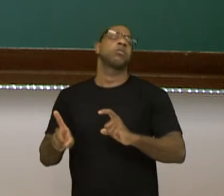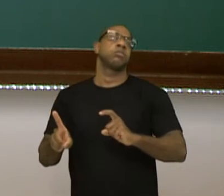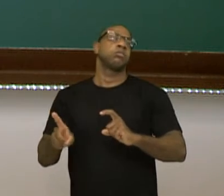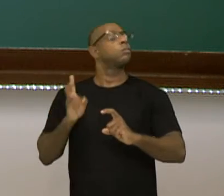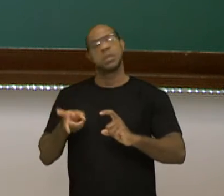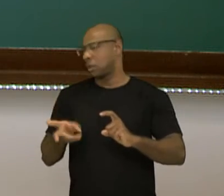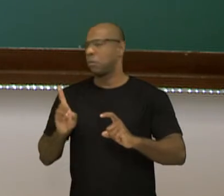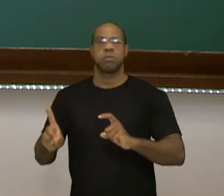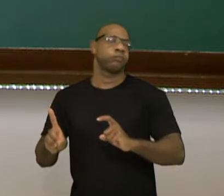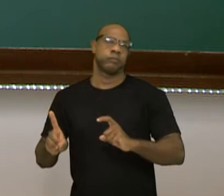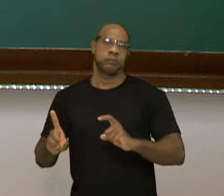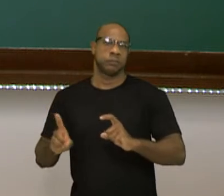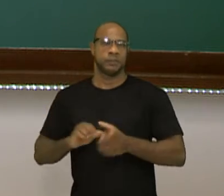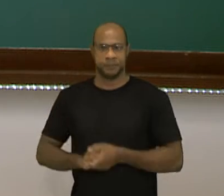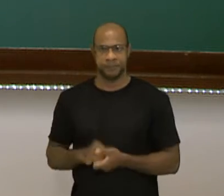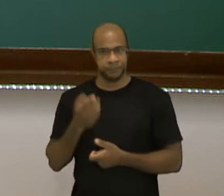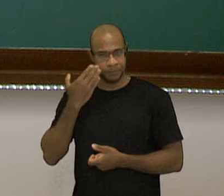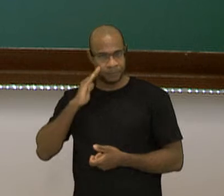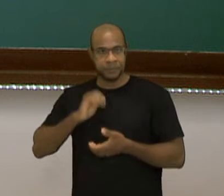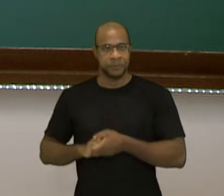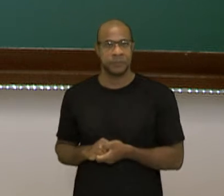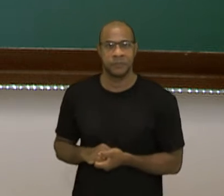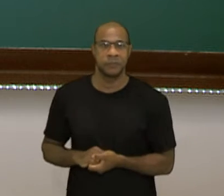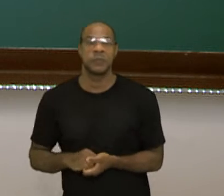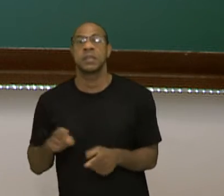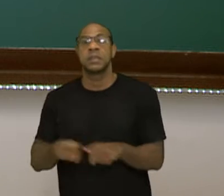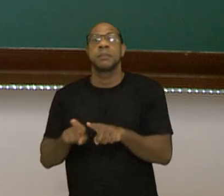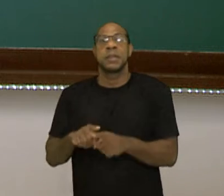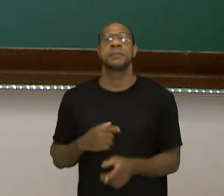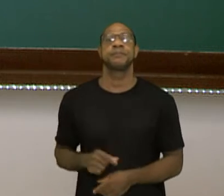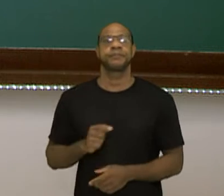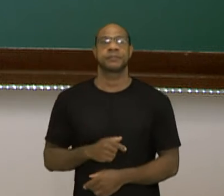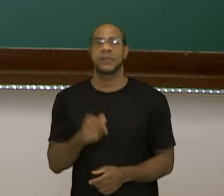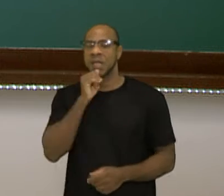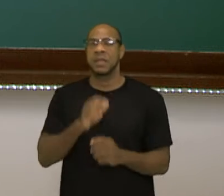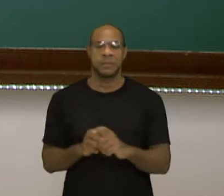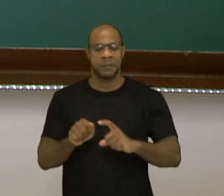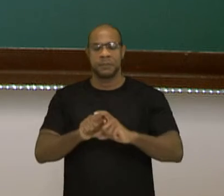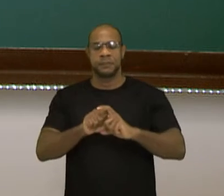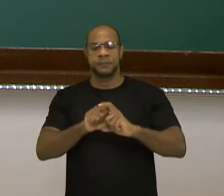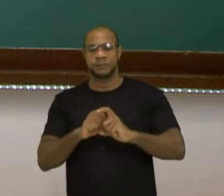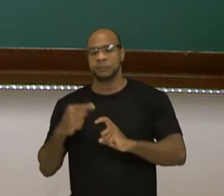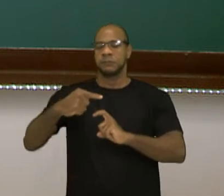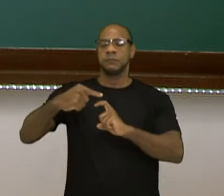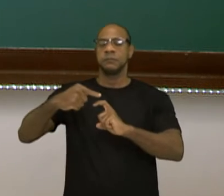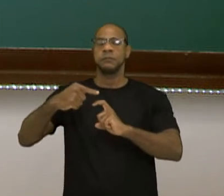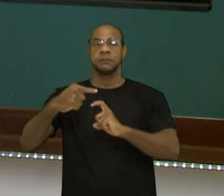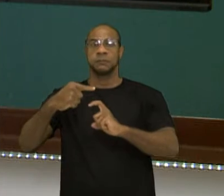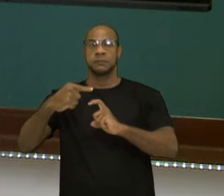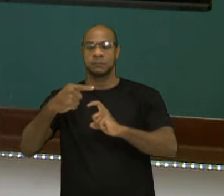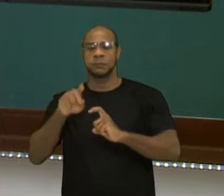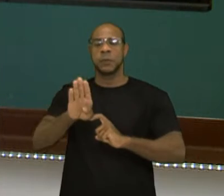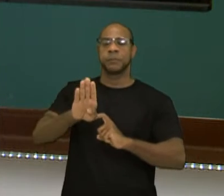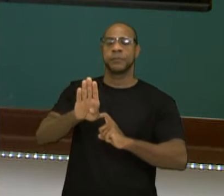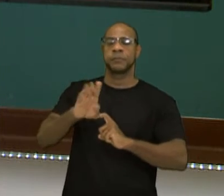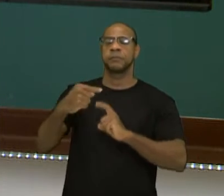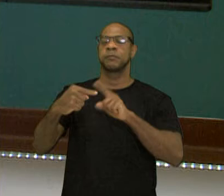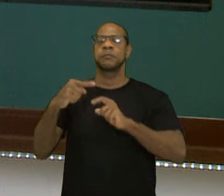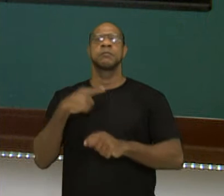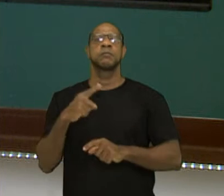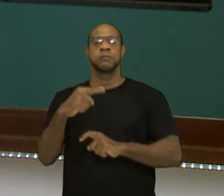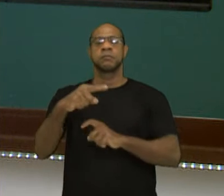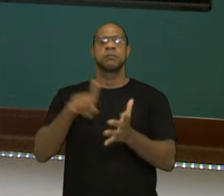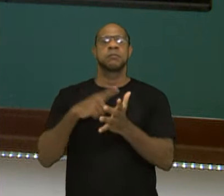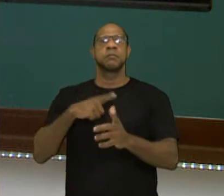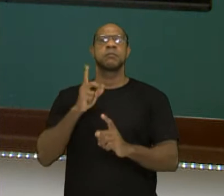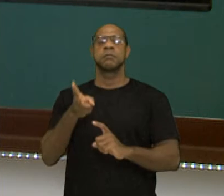vai dar sempre 1. E uma outra potenciação especial é uma que trata do expoente quando ele é negativo. Então, o